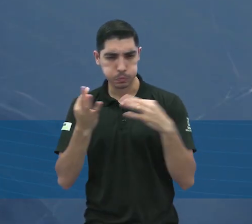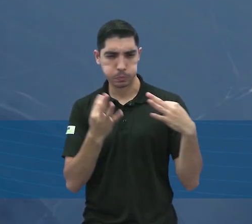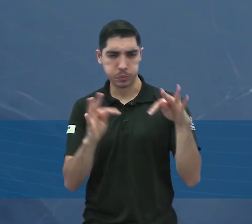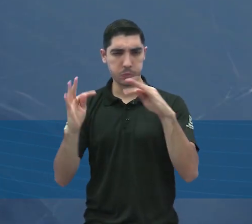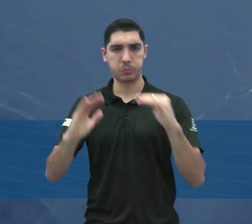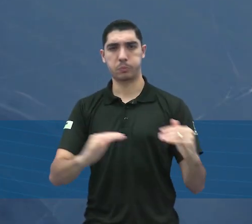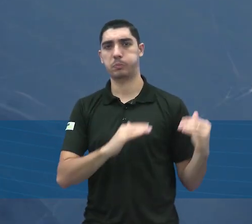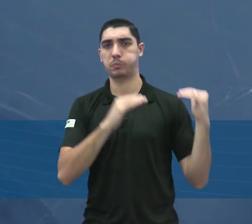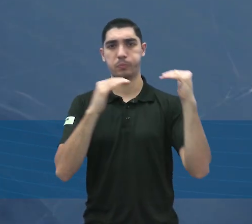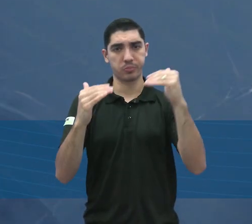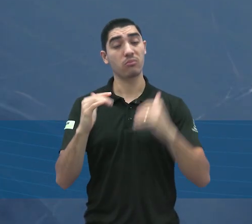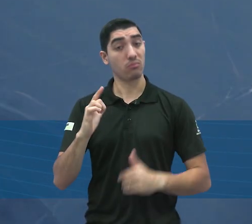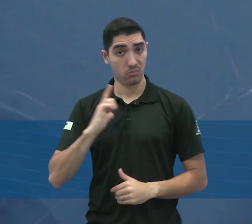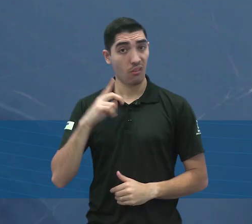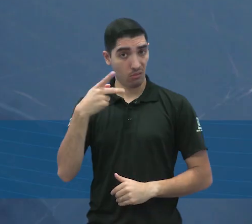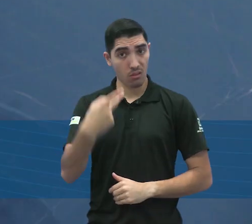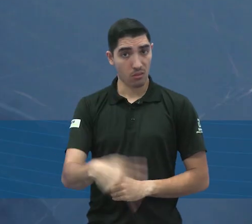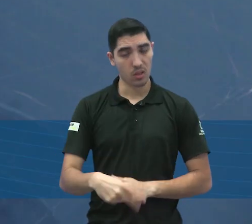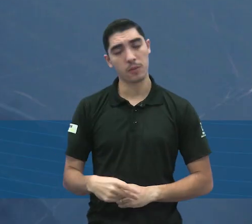Então, assim,